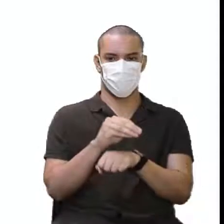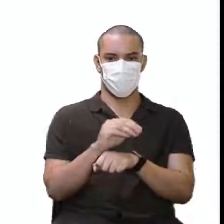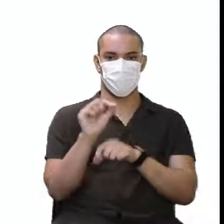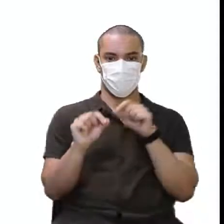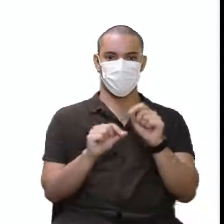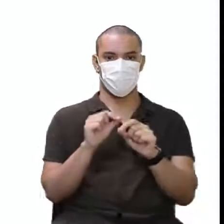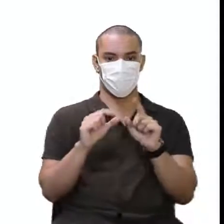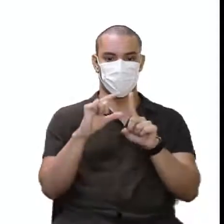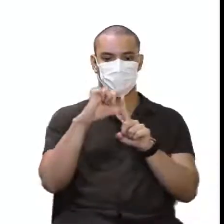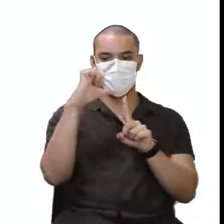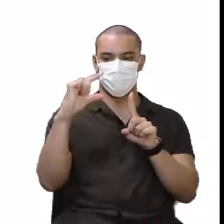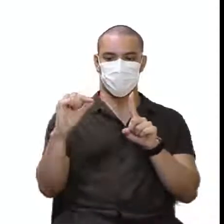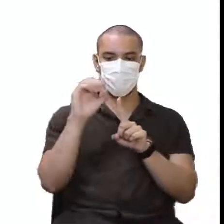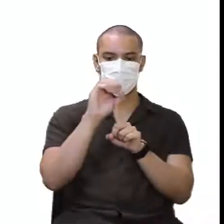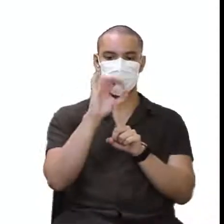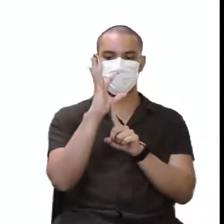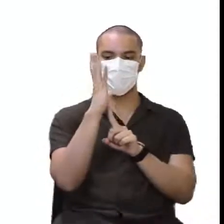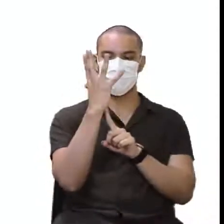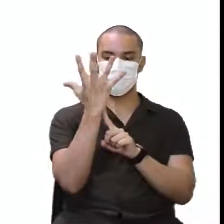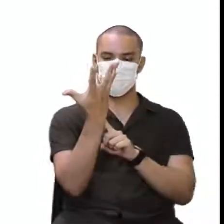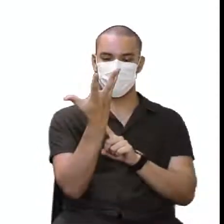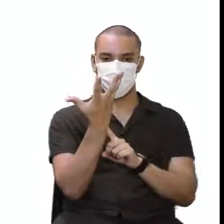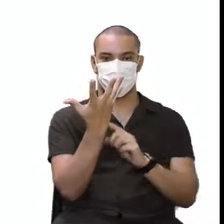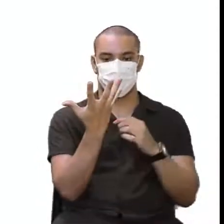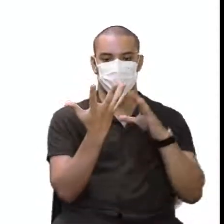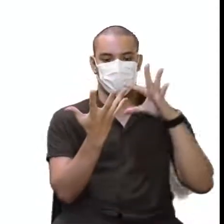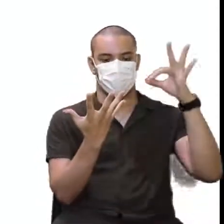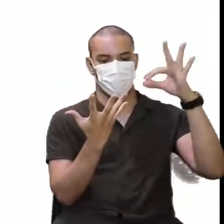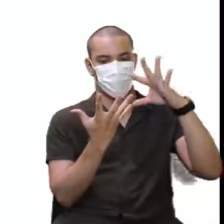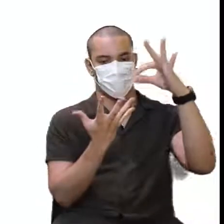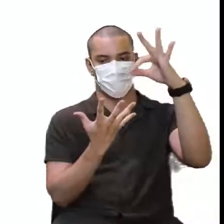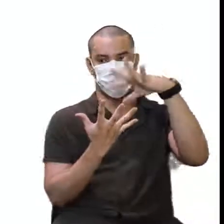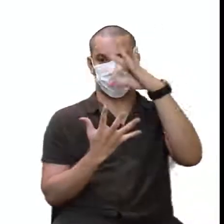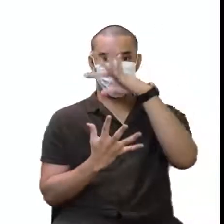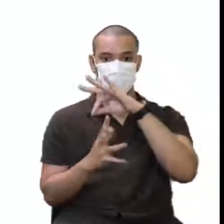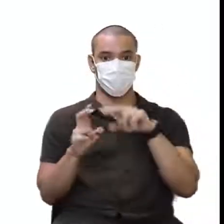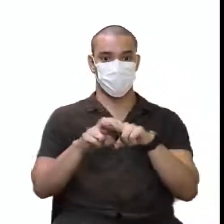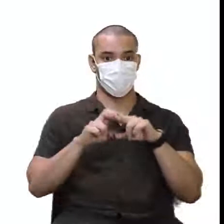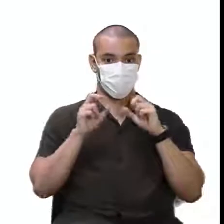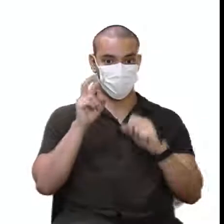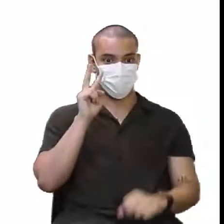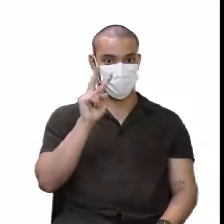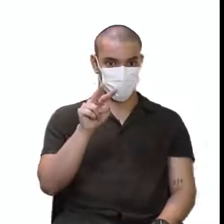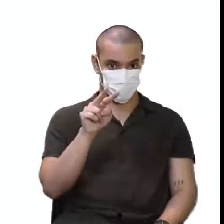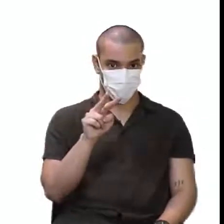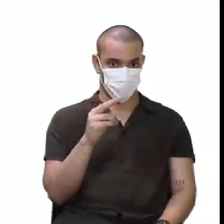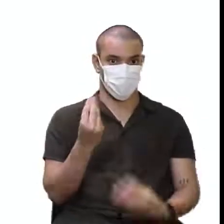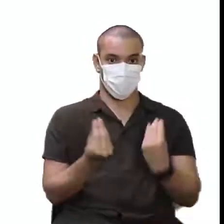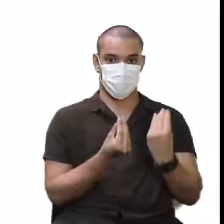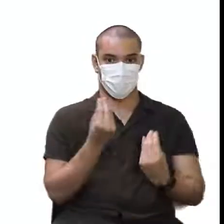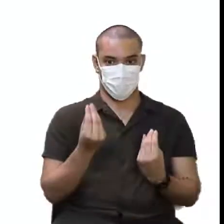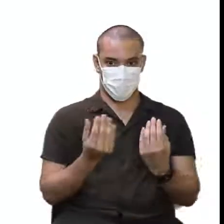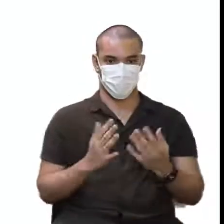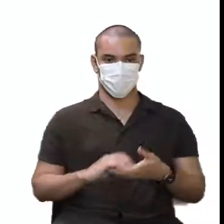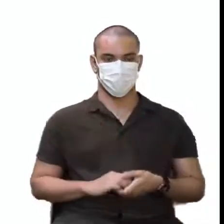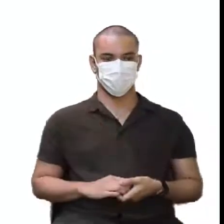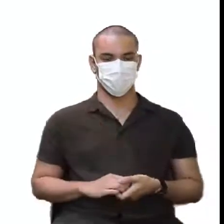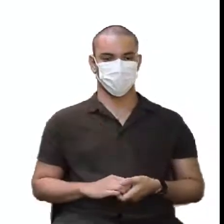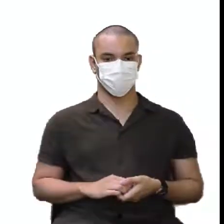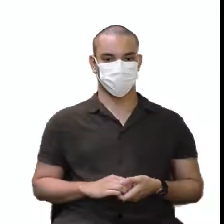bom? Então, olha só, no desenhozinho aqui, você pode ver essa estrutura, são as pétalas,